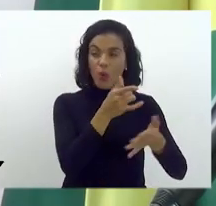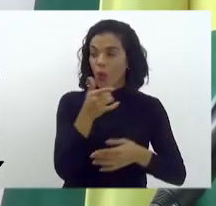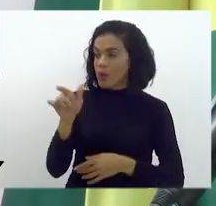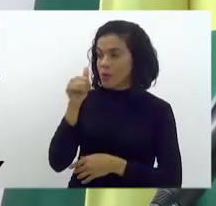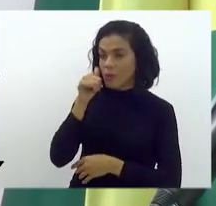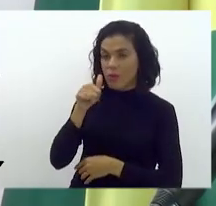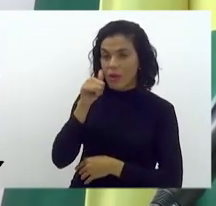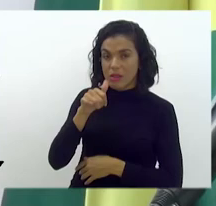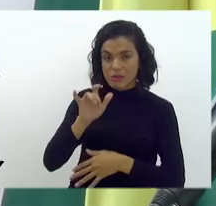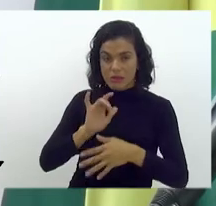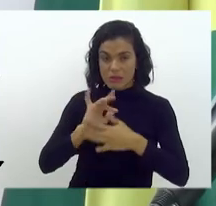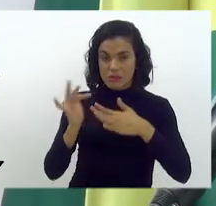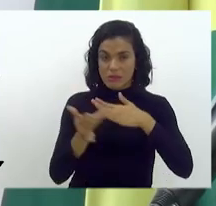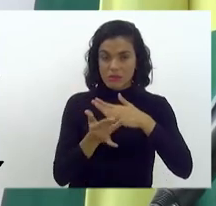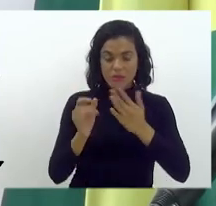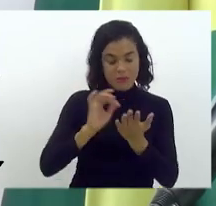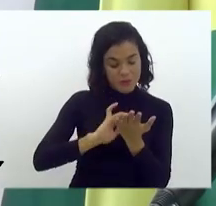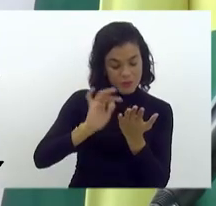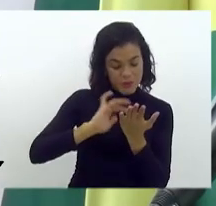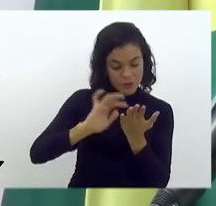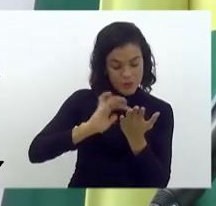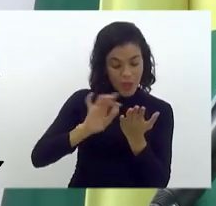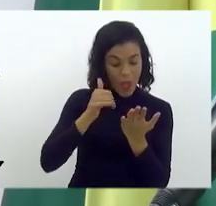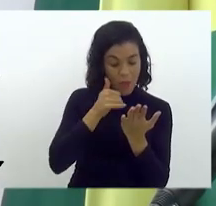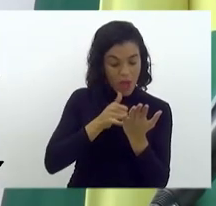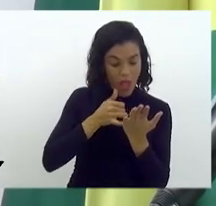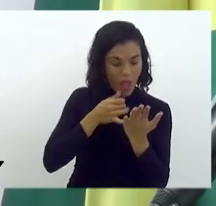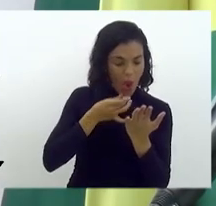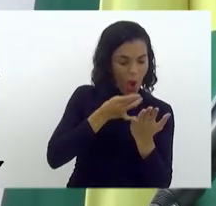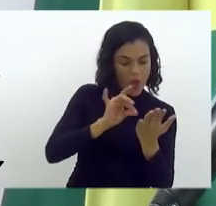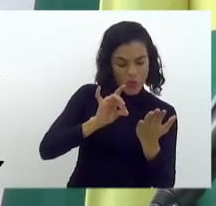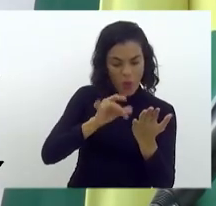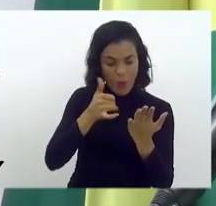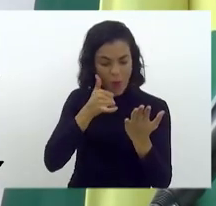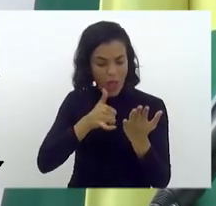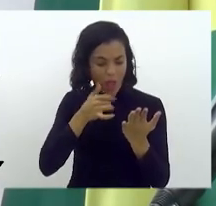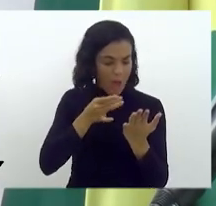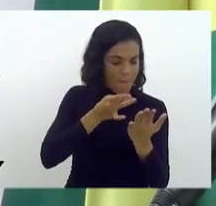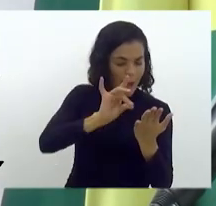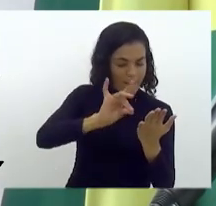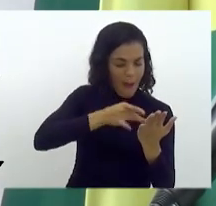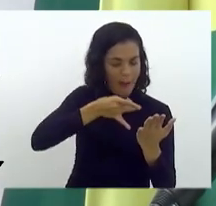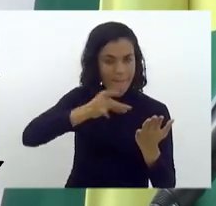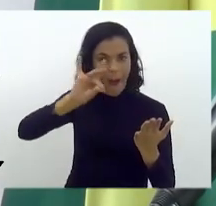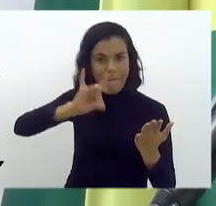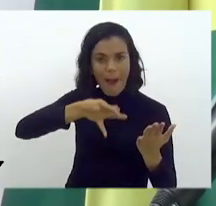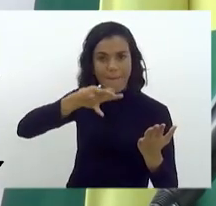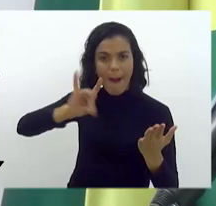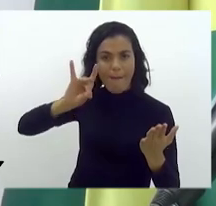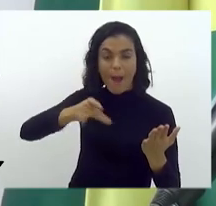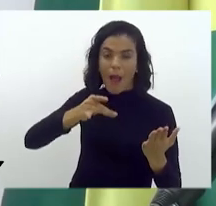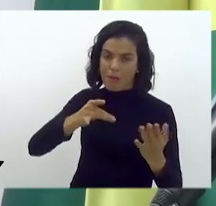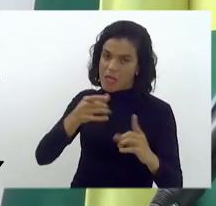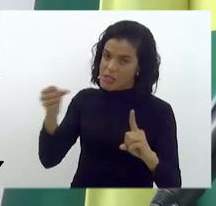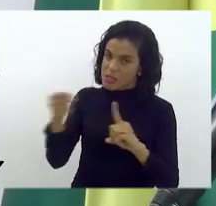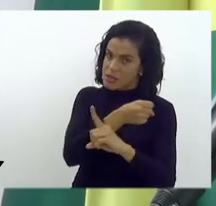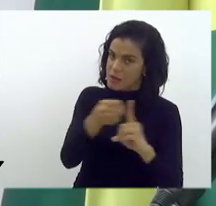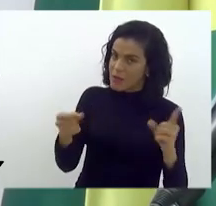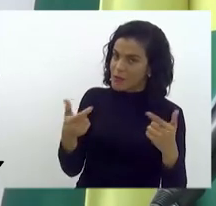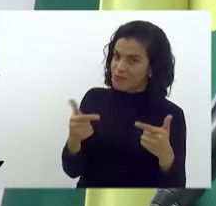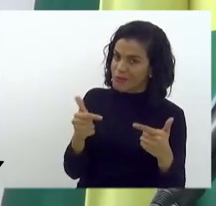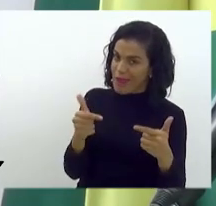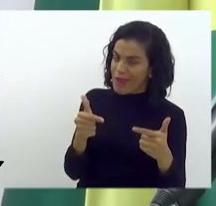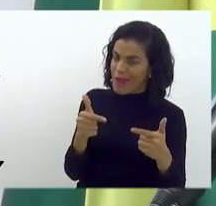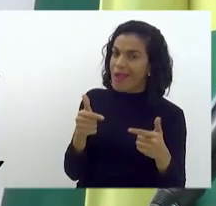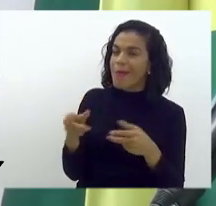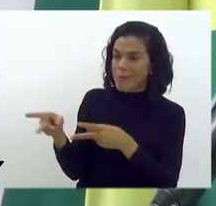abrir a rede social as mulheres são que atacam mais as mulheres mas elas não chegam ao final como uma agressão temos